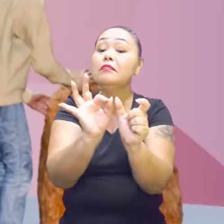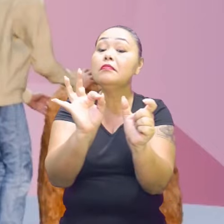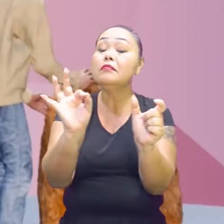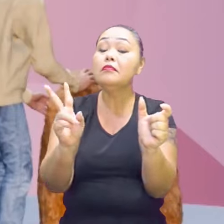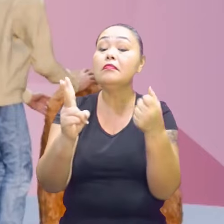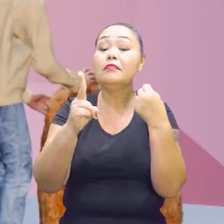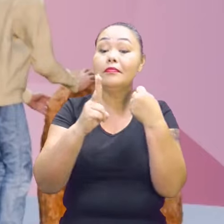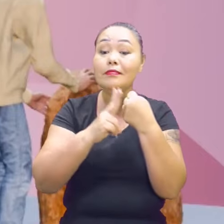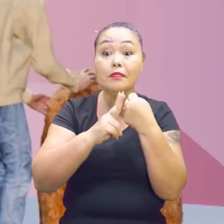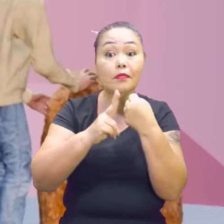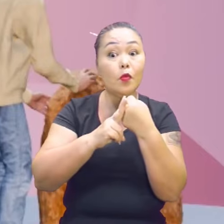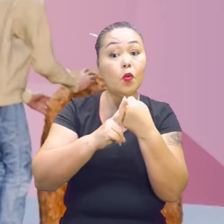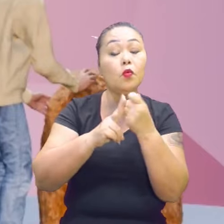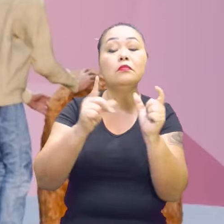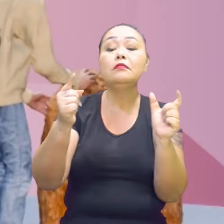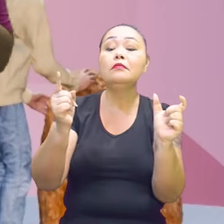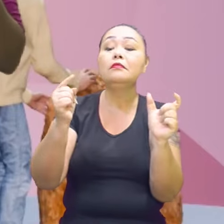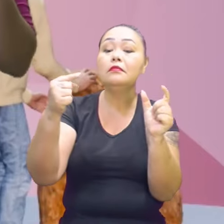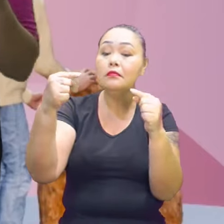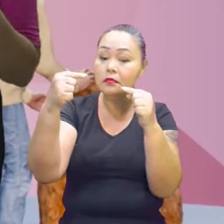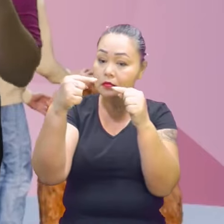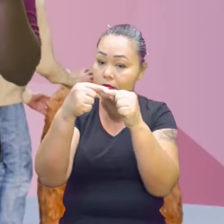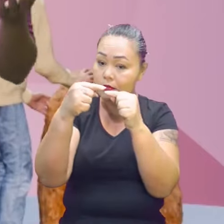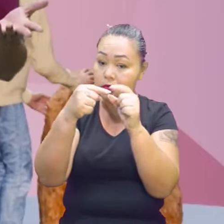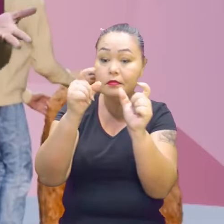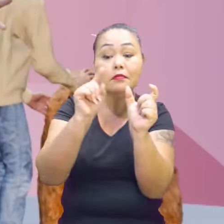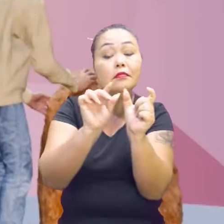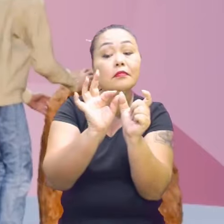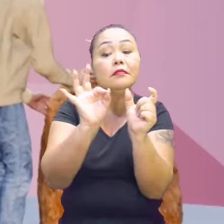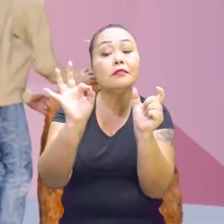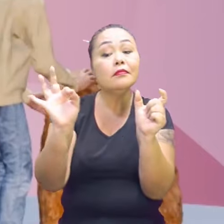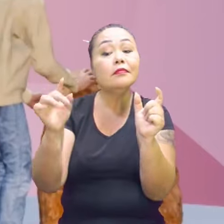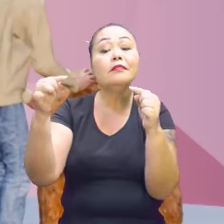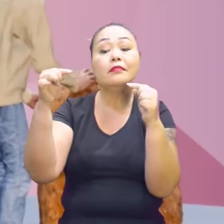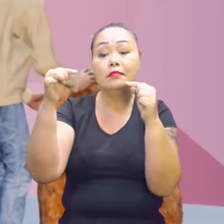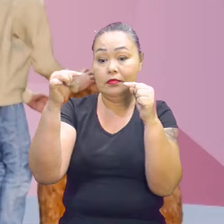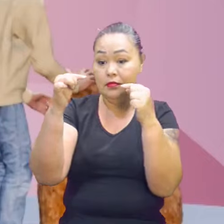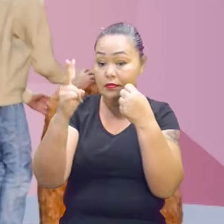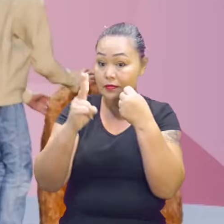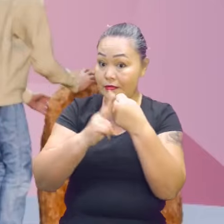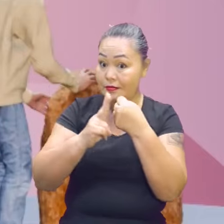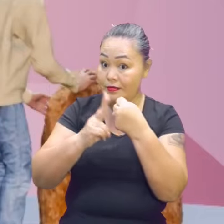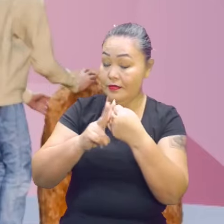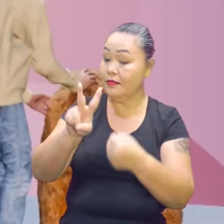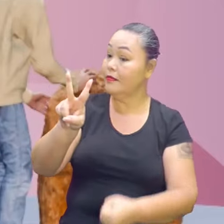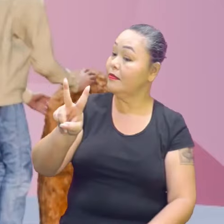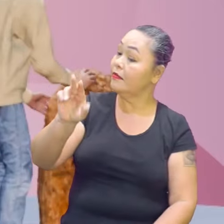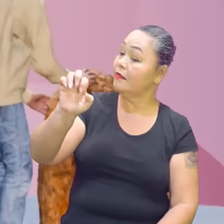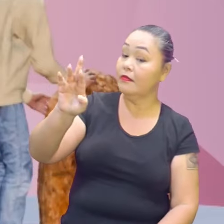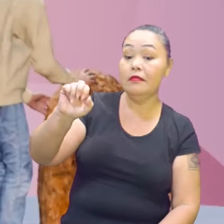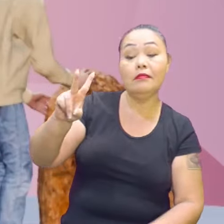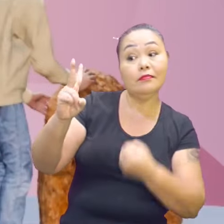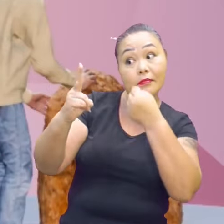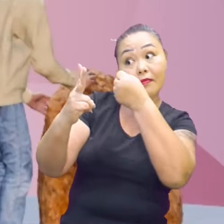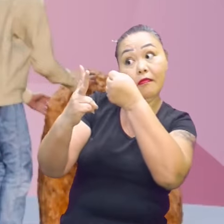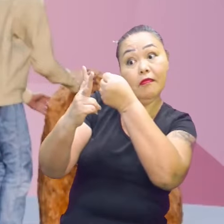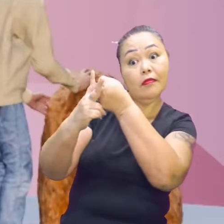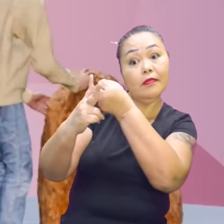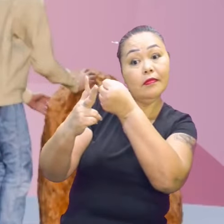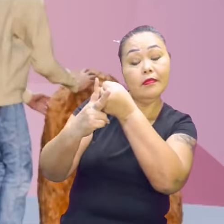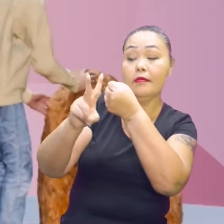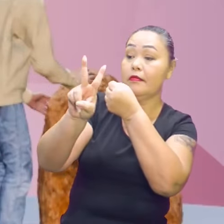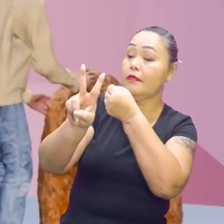algo, vocês percebem? Concordância verbal. Aí você vai lembrar do verbo. A regra